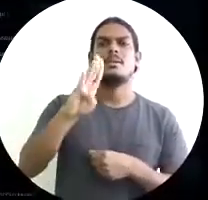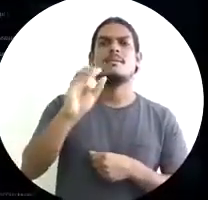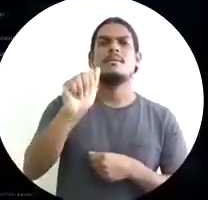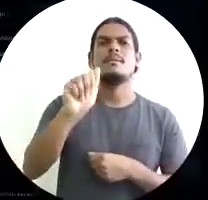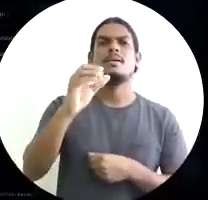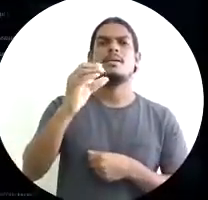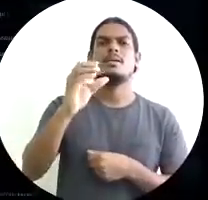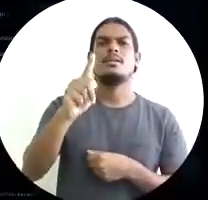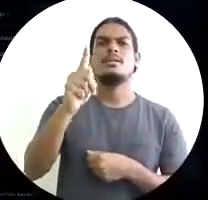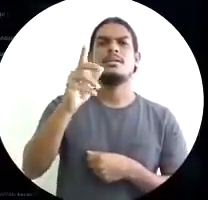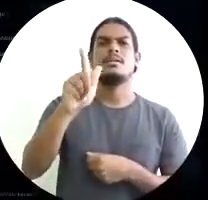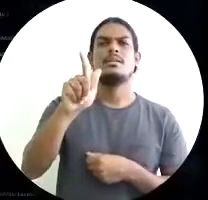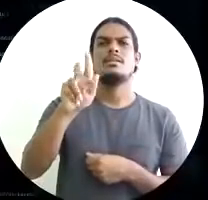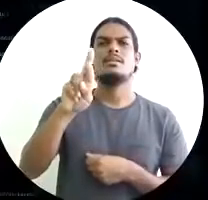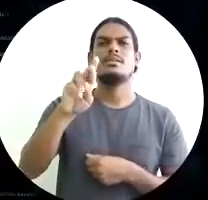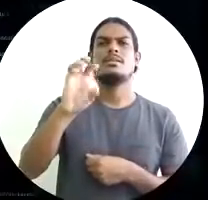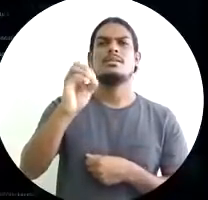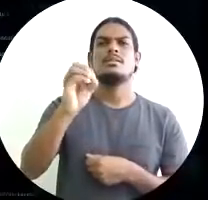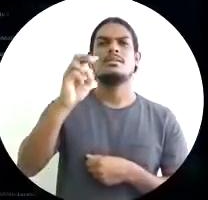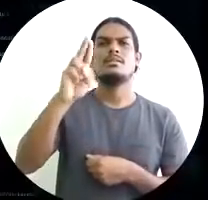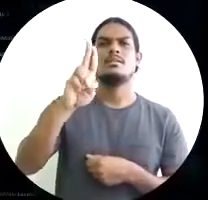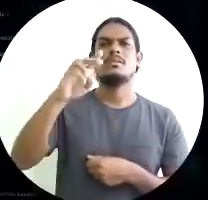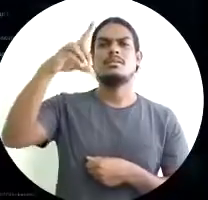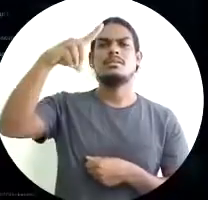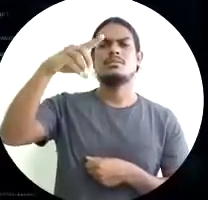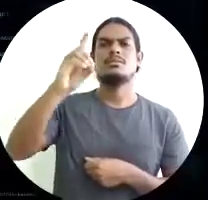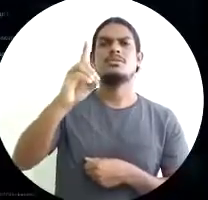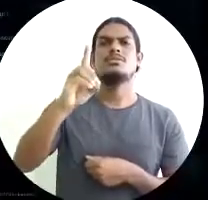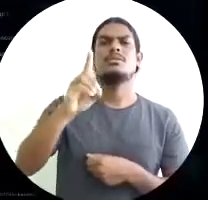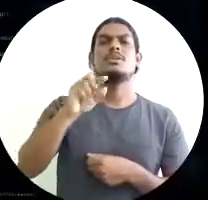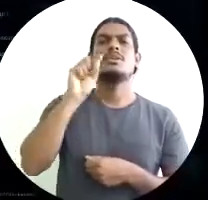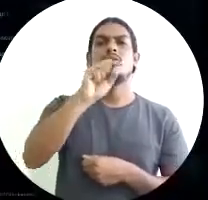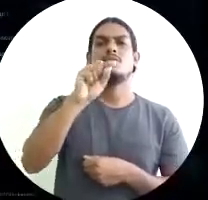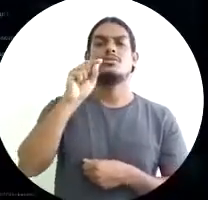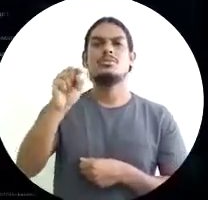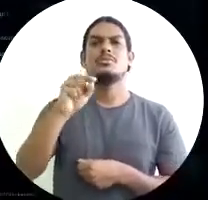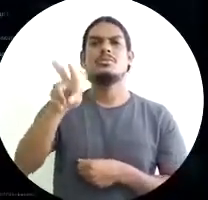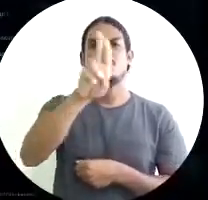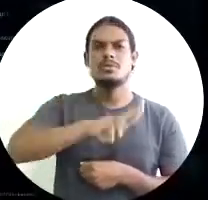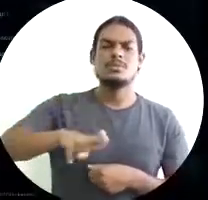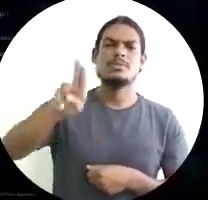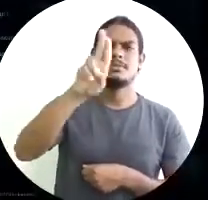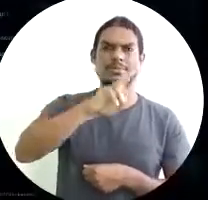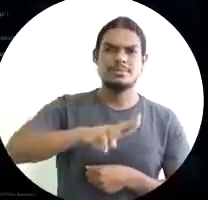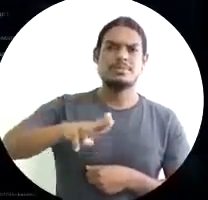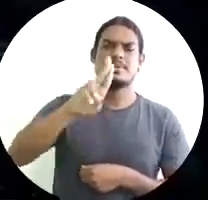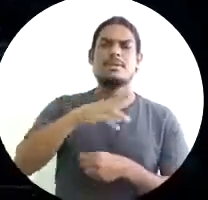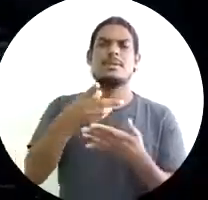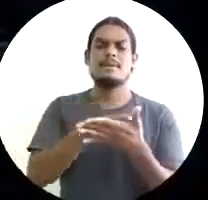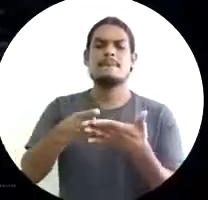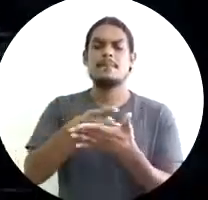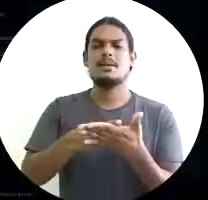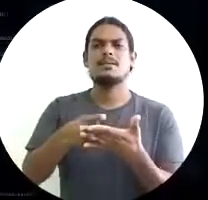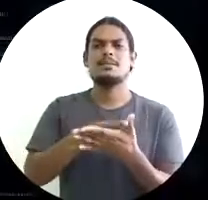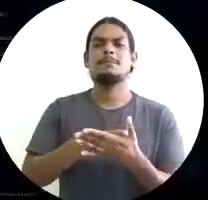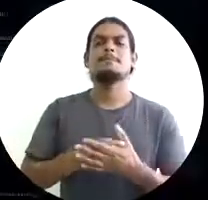pode definir a cor, imagem, repetição, a forma de anexação da imagem e a posição. Todas as